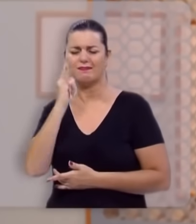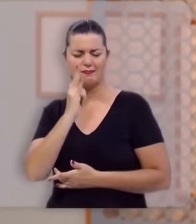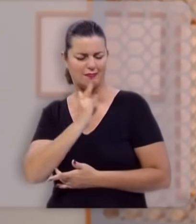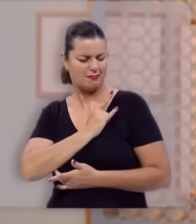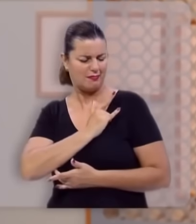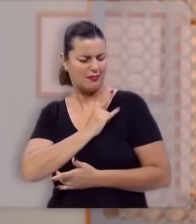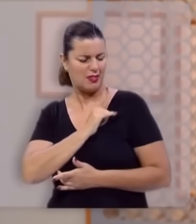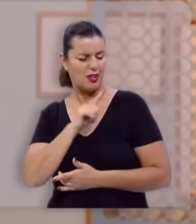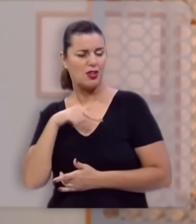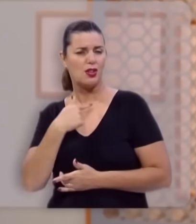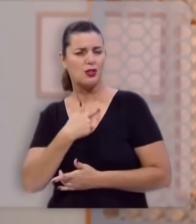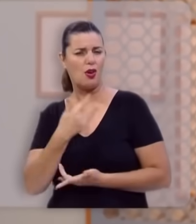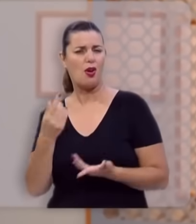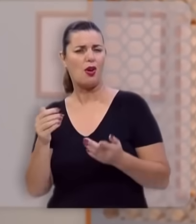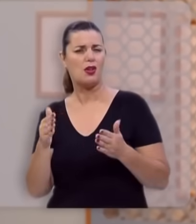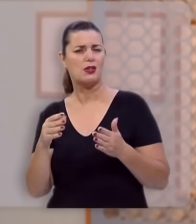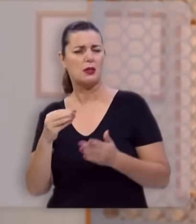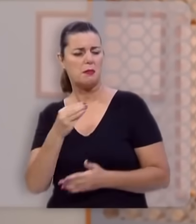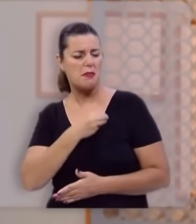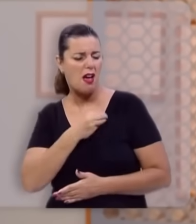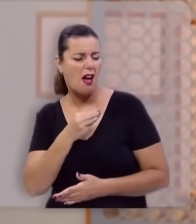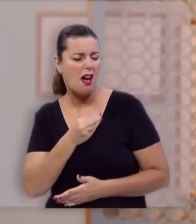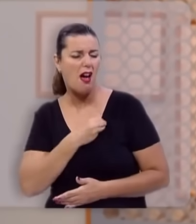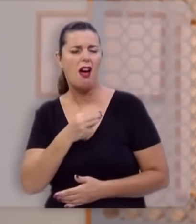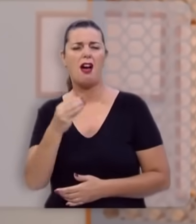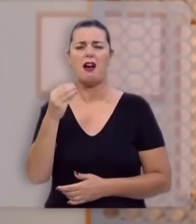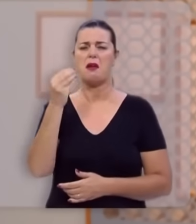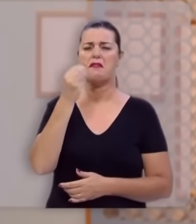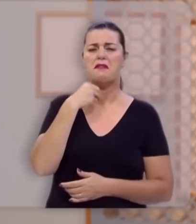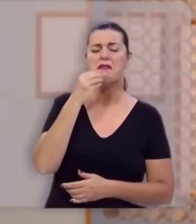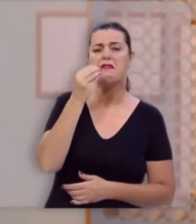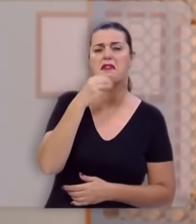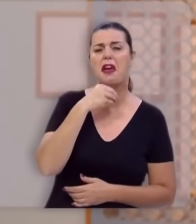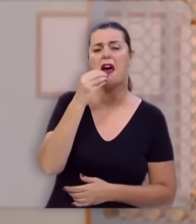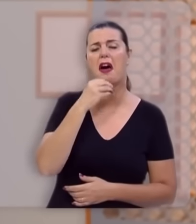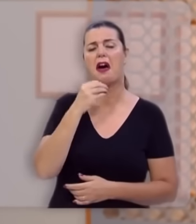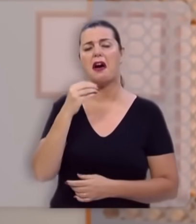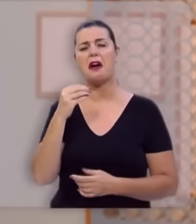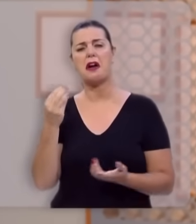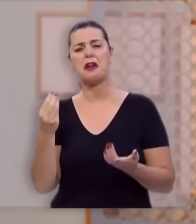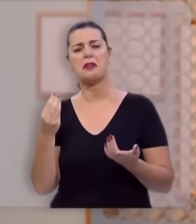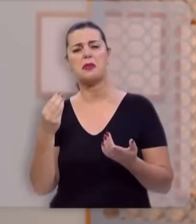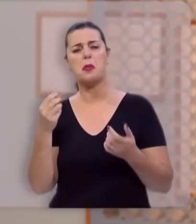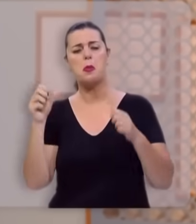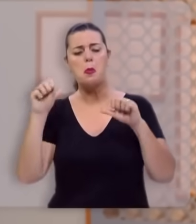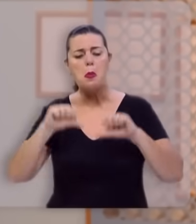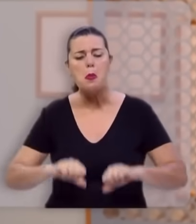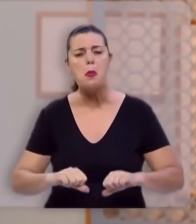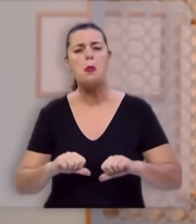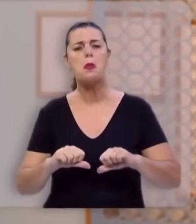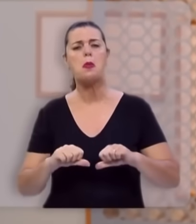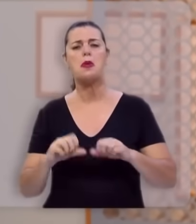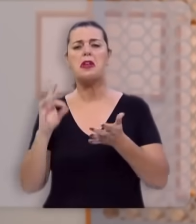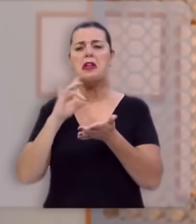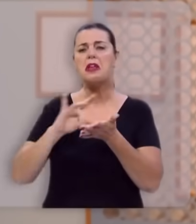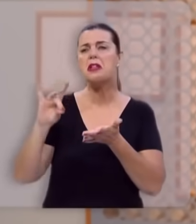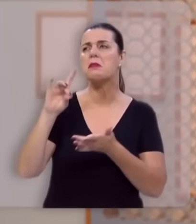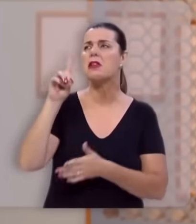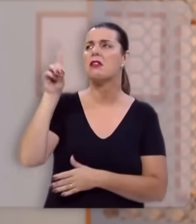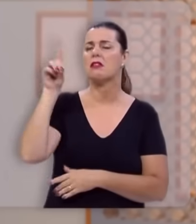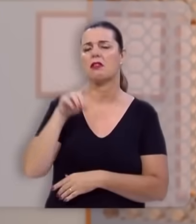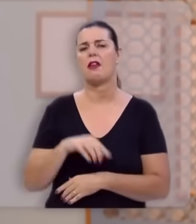éramos ímpios, fracos, pecadores e inimigos.